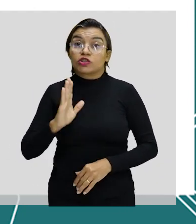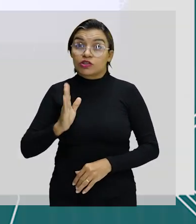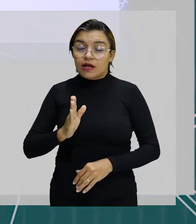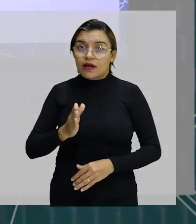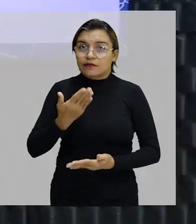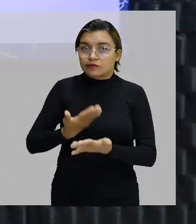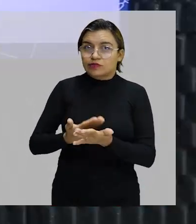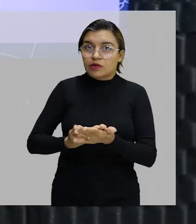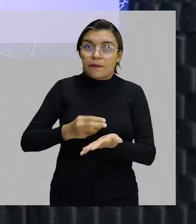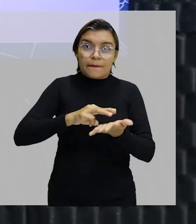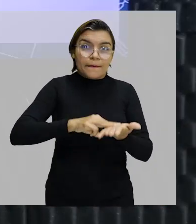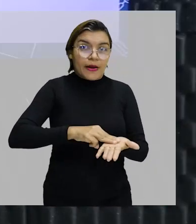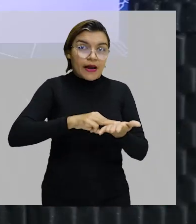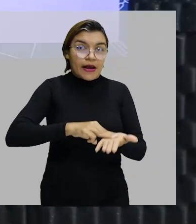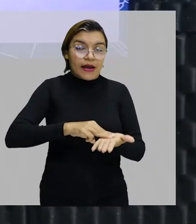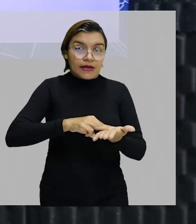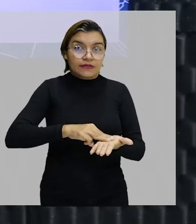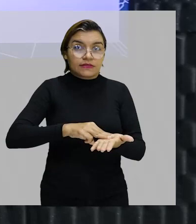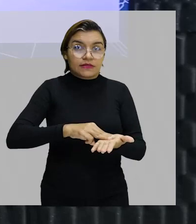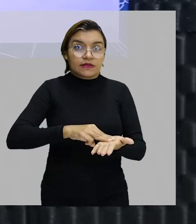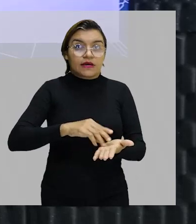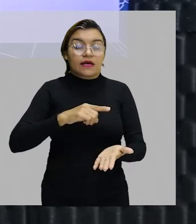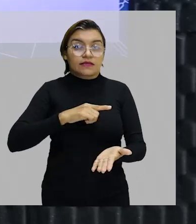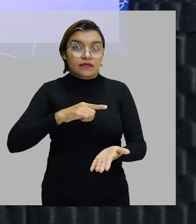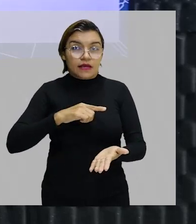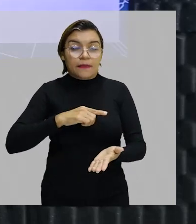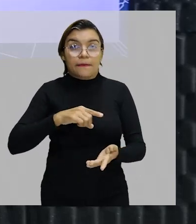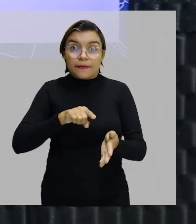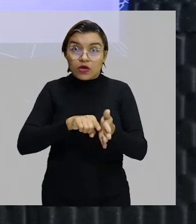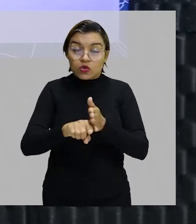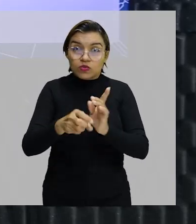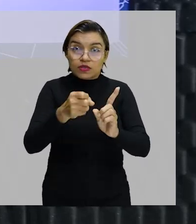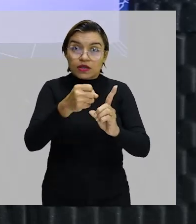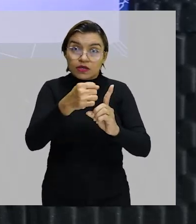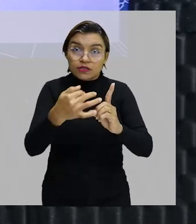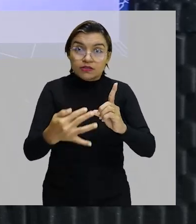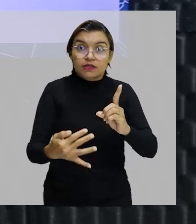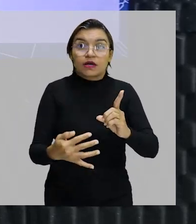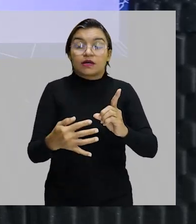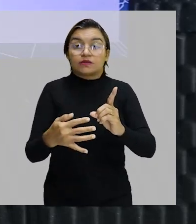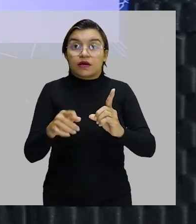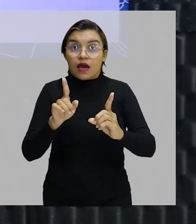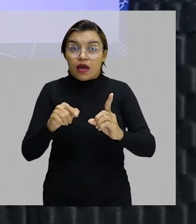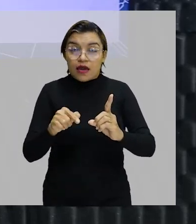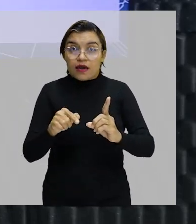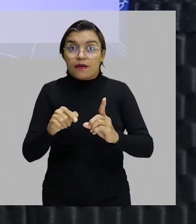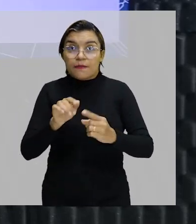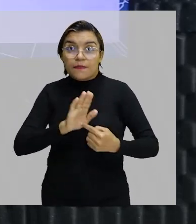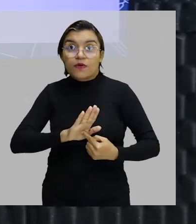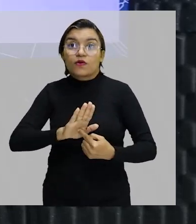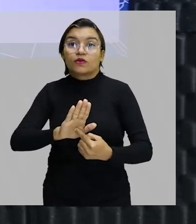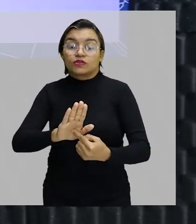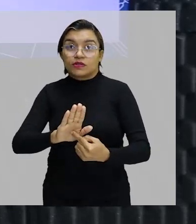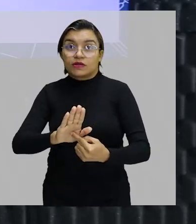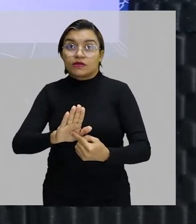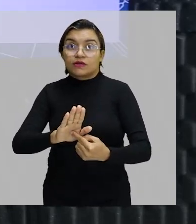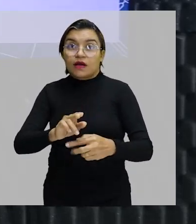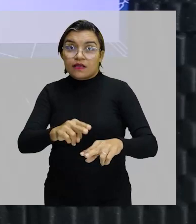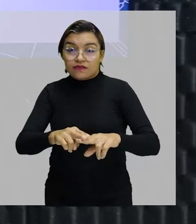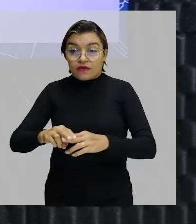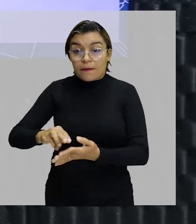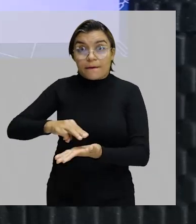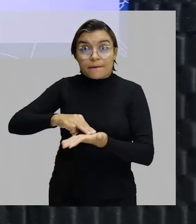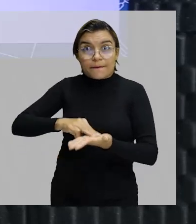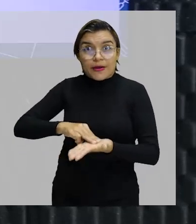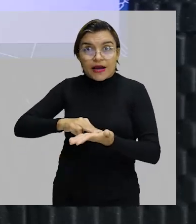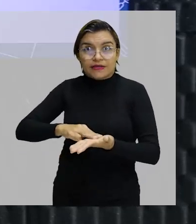massa, onde a pergunta e os dados da questão foram expressos em massa, em